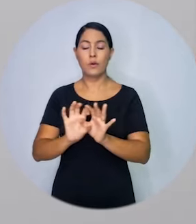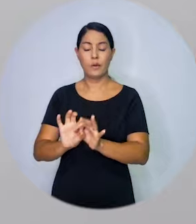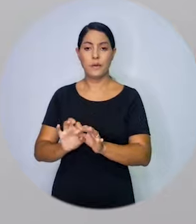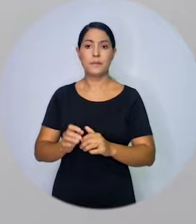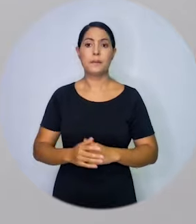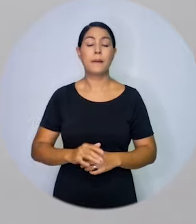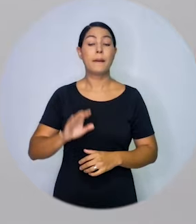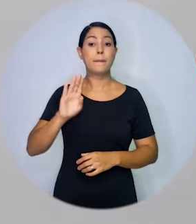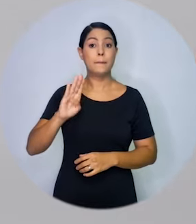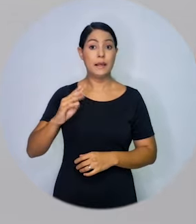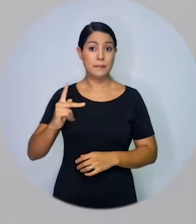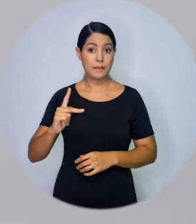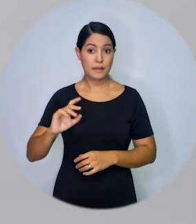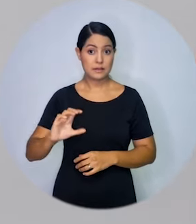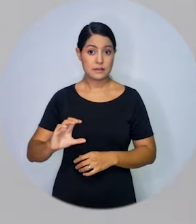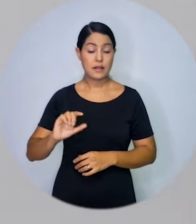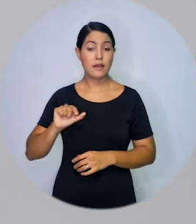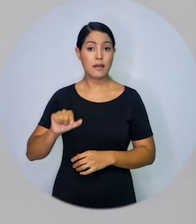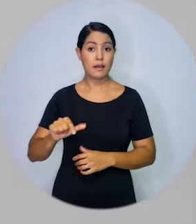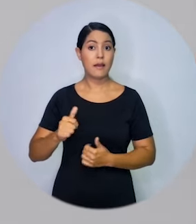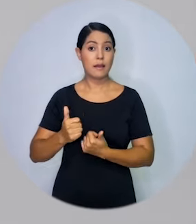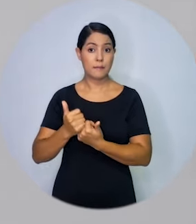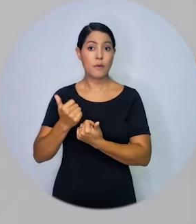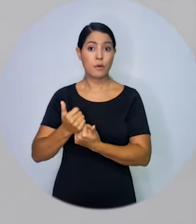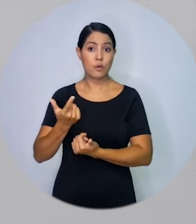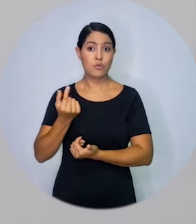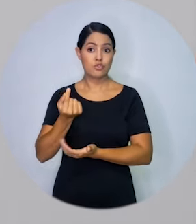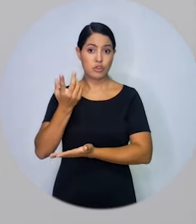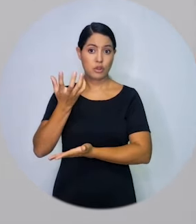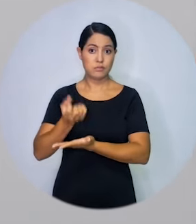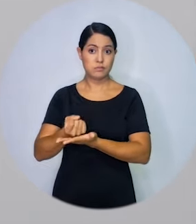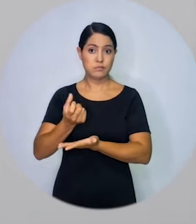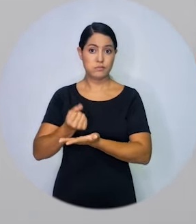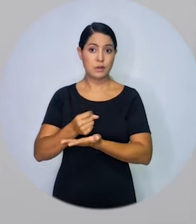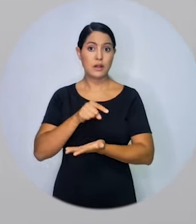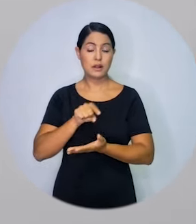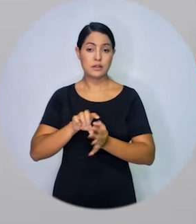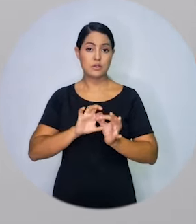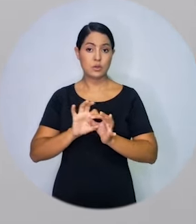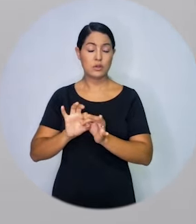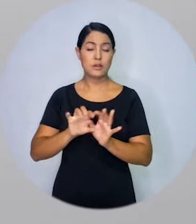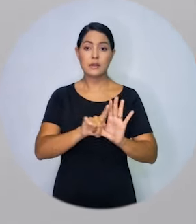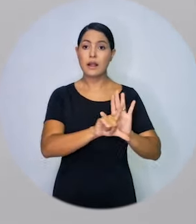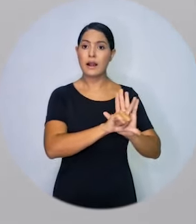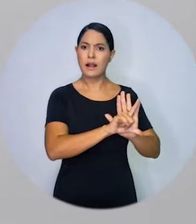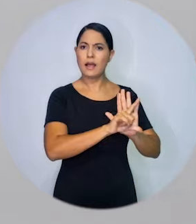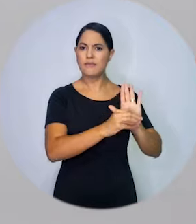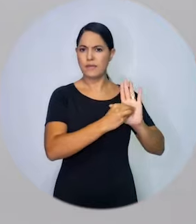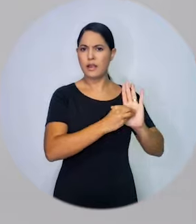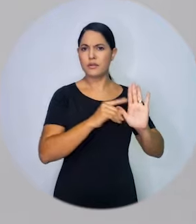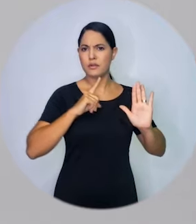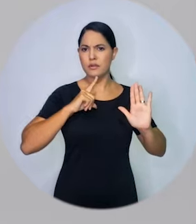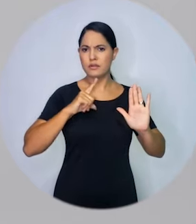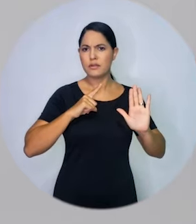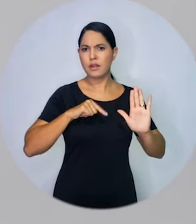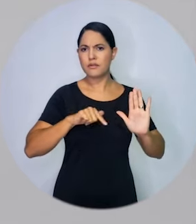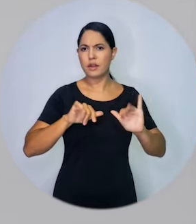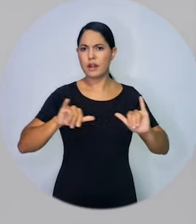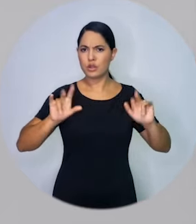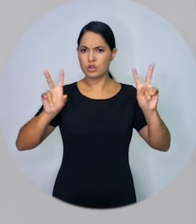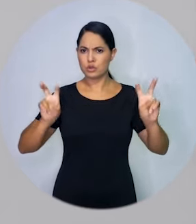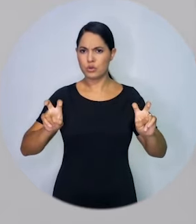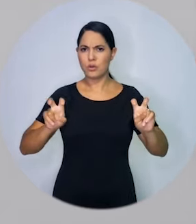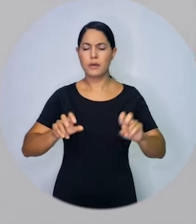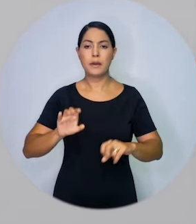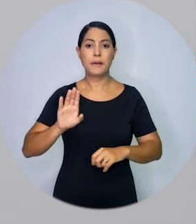da Assistência Social. O BPC, o Benefício de Prestação Continuada, é um benefício previsto dentro desta lei. Como é que